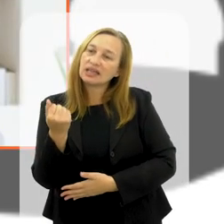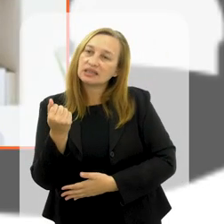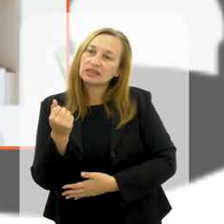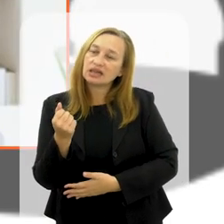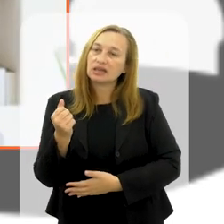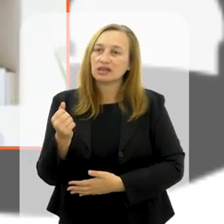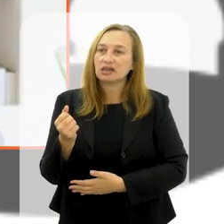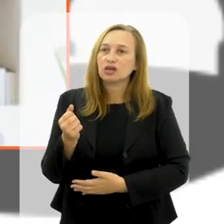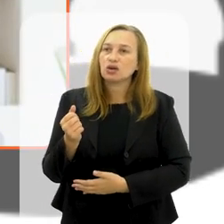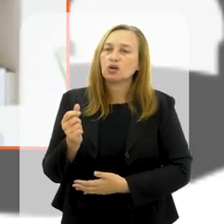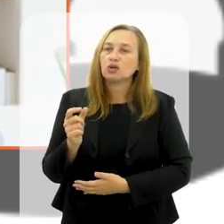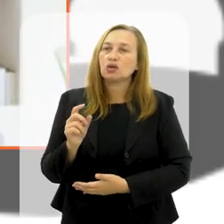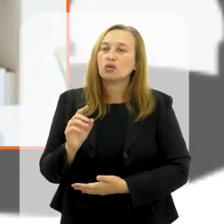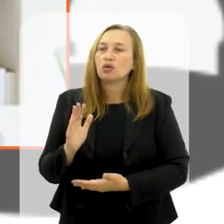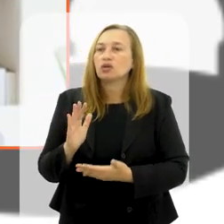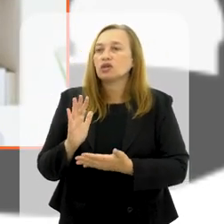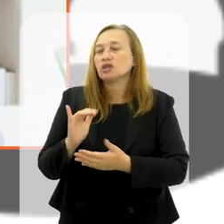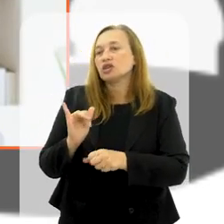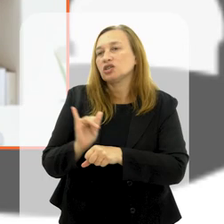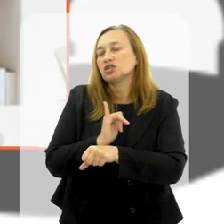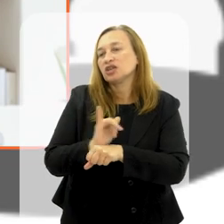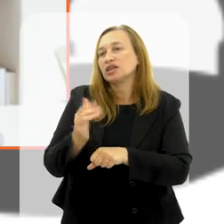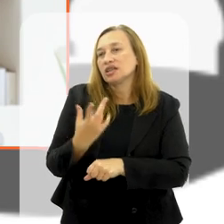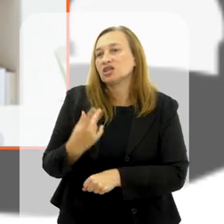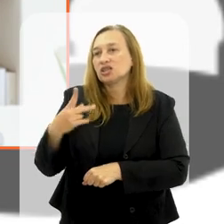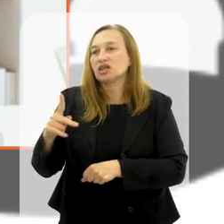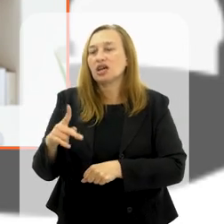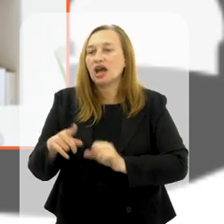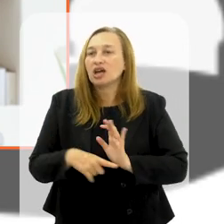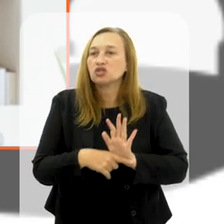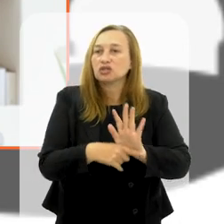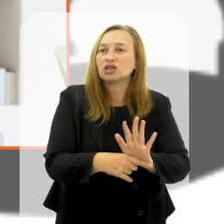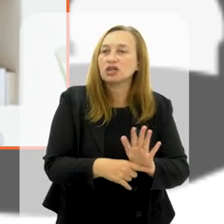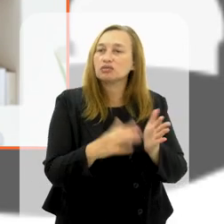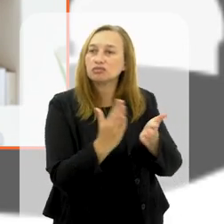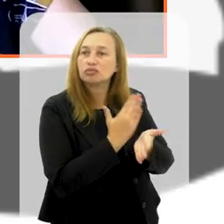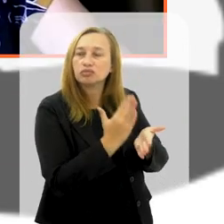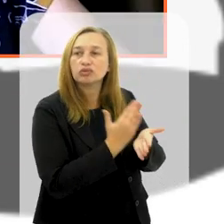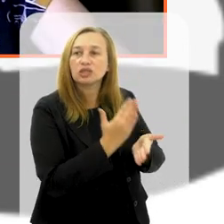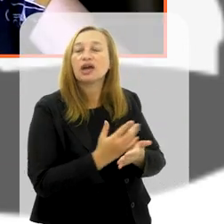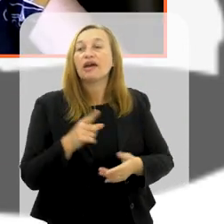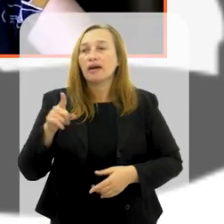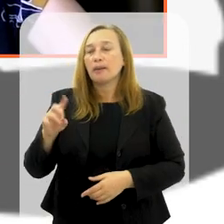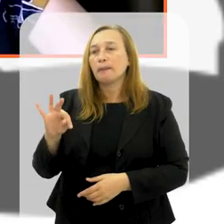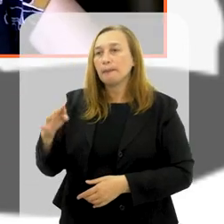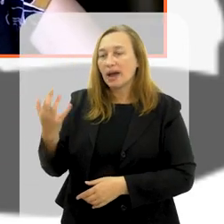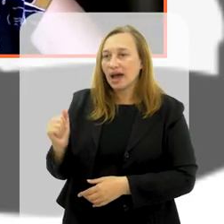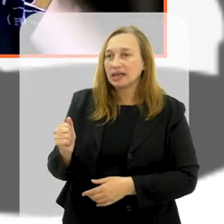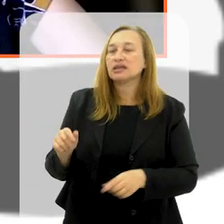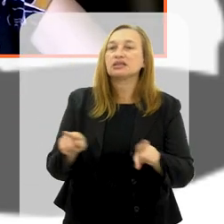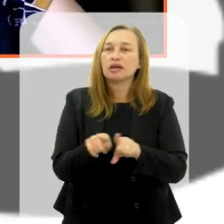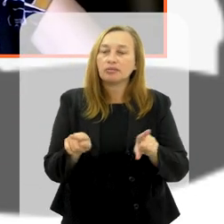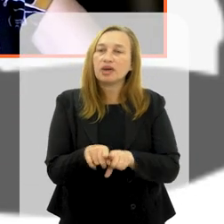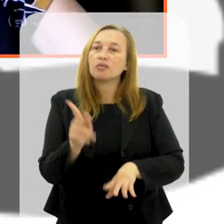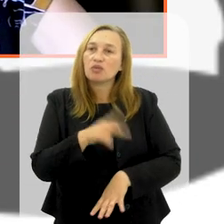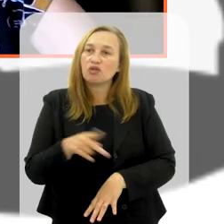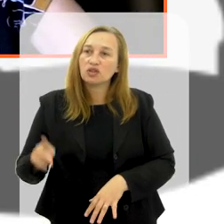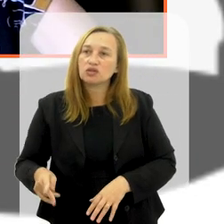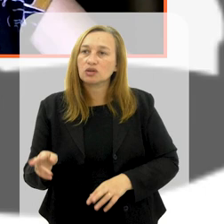que medida que ela também está ali contribuindo com esse caderno, Ana? Marta é também professora de